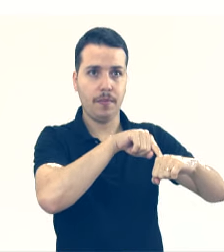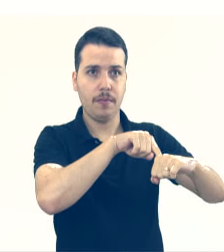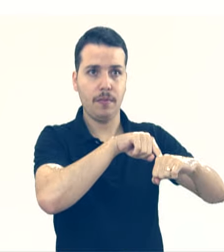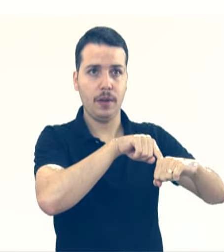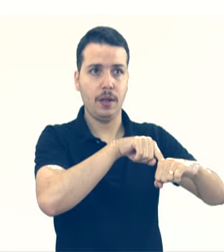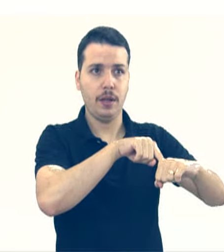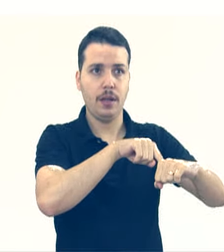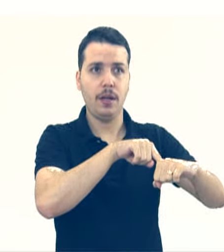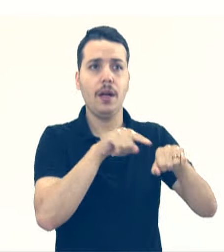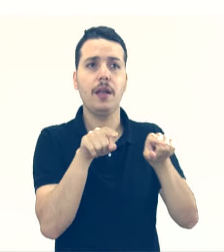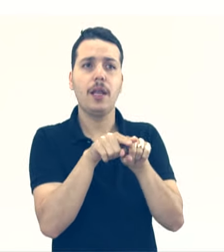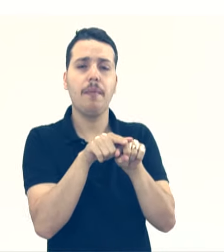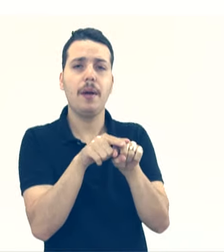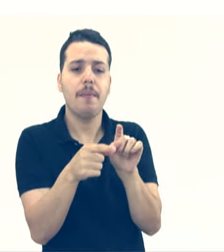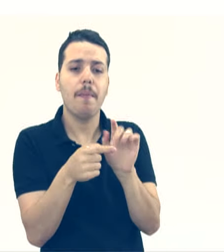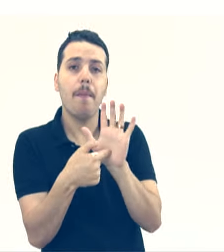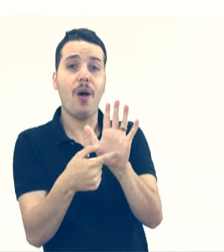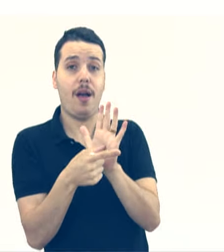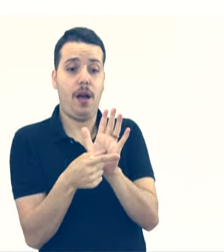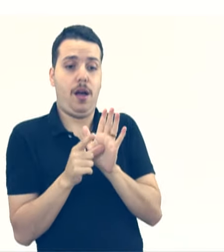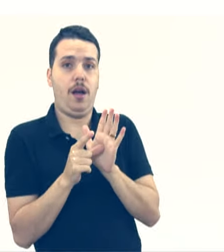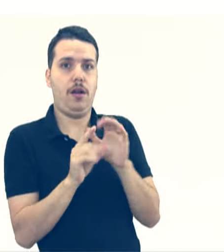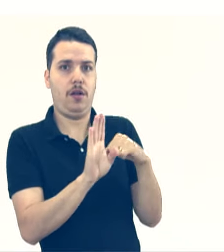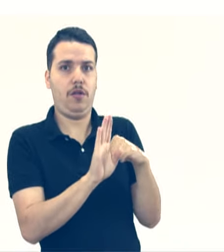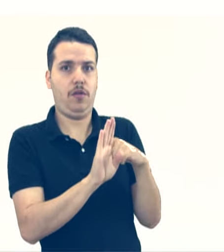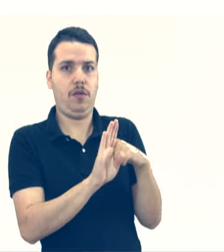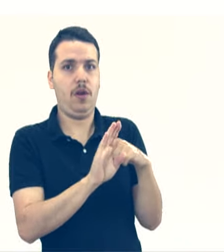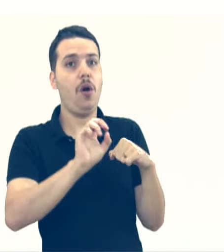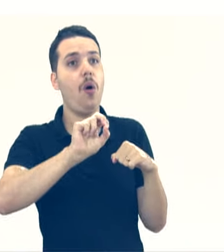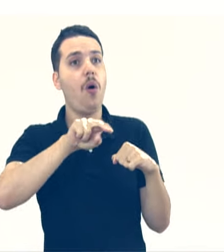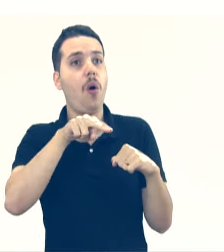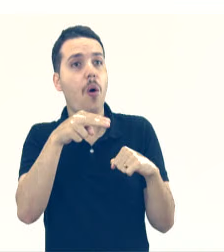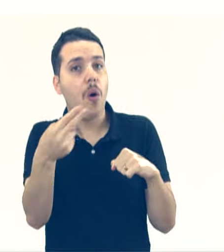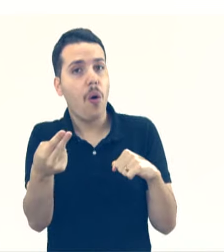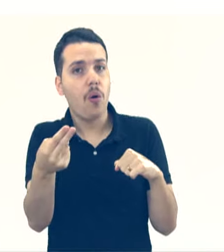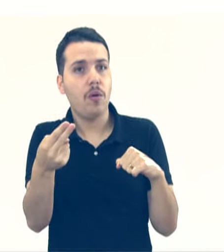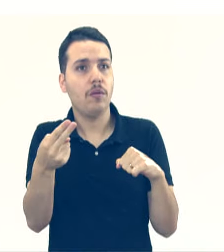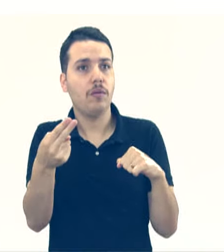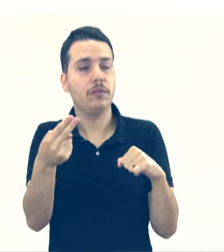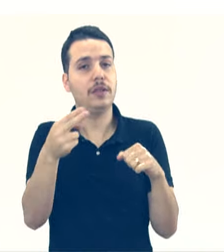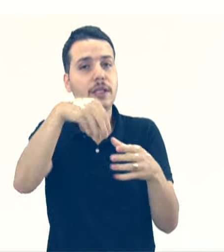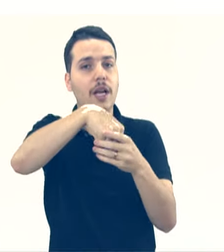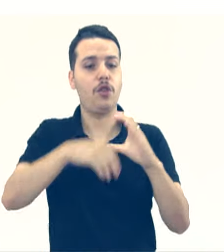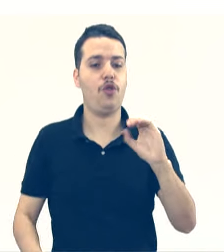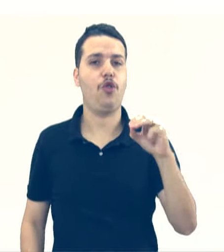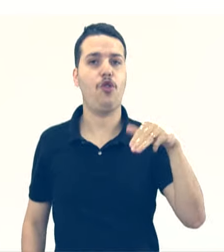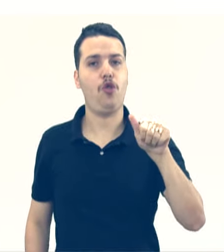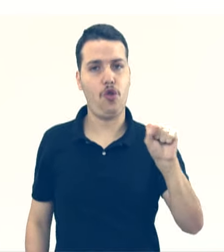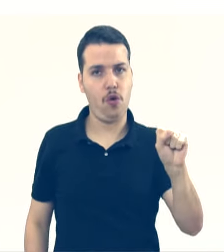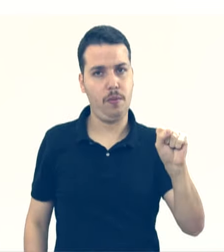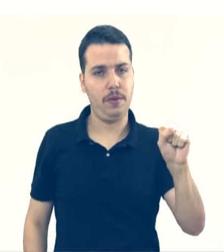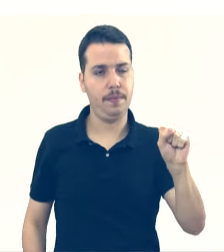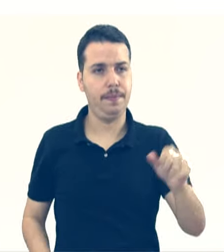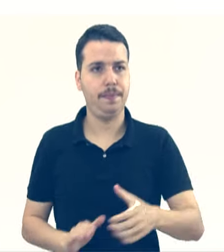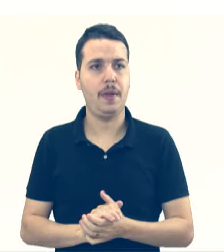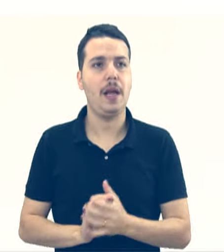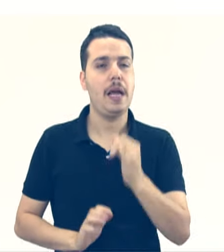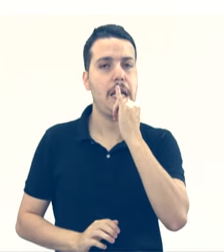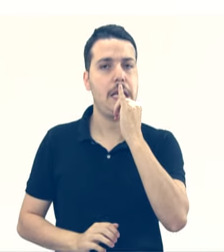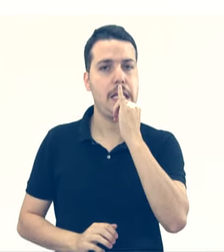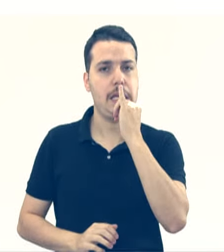suelen preceder al sustantivo ou ir entre comas. Por exemplo,